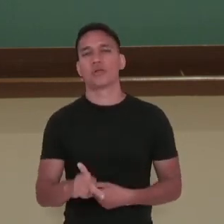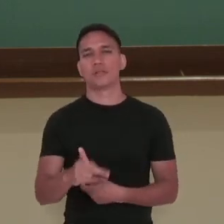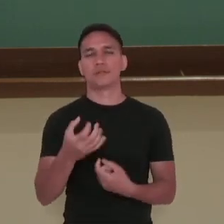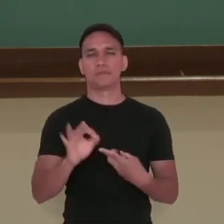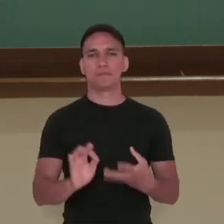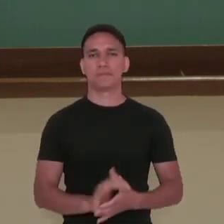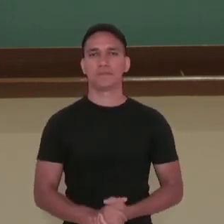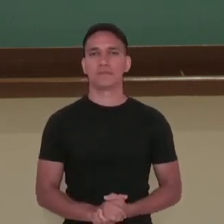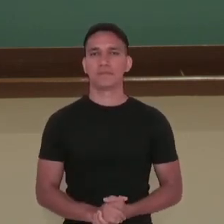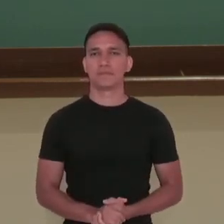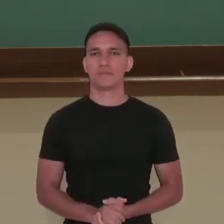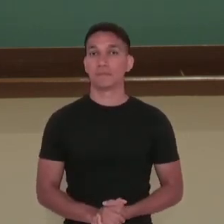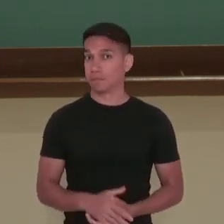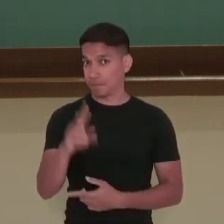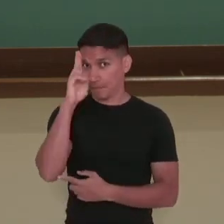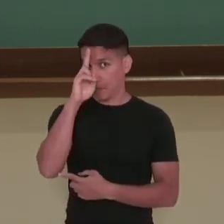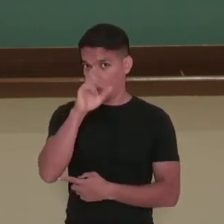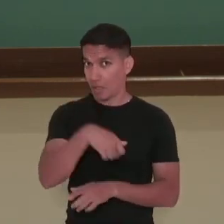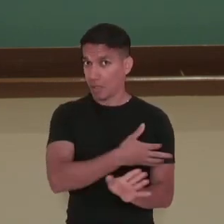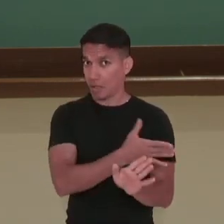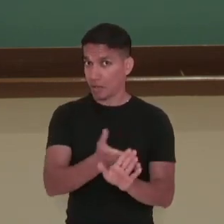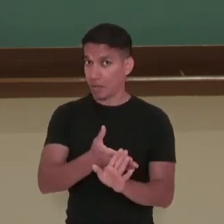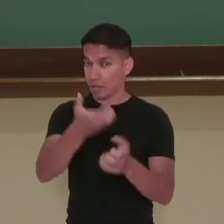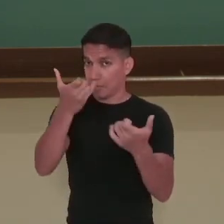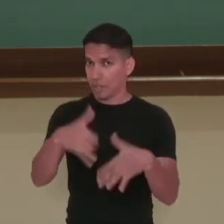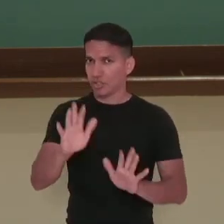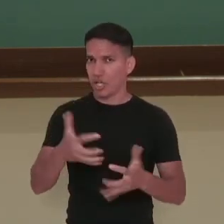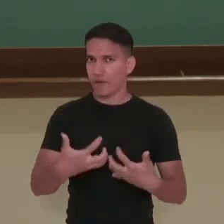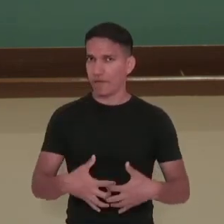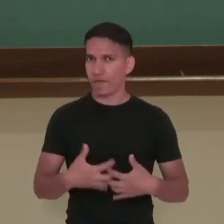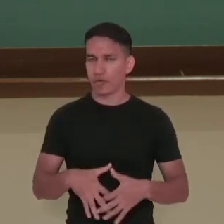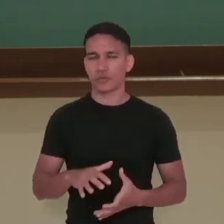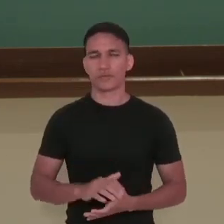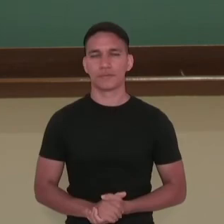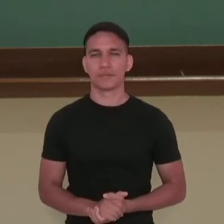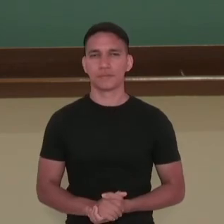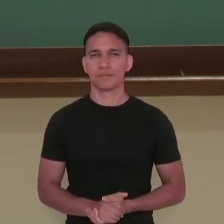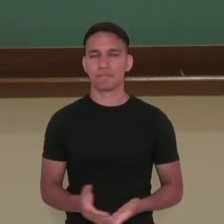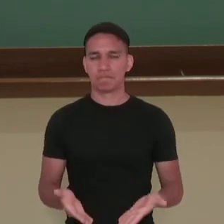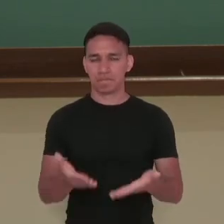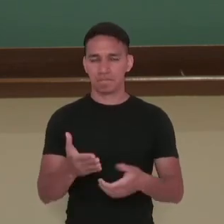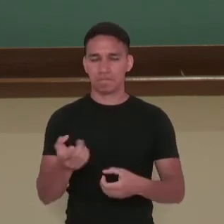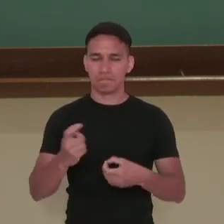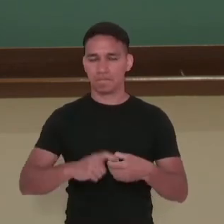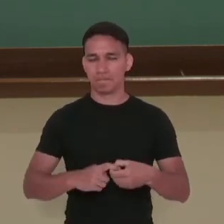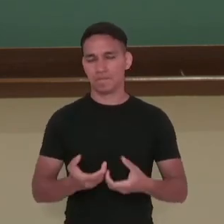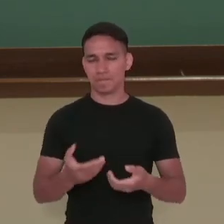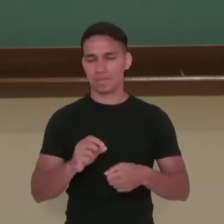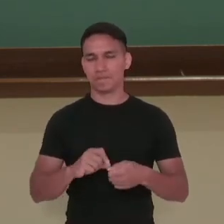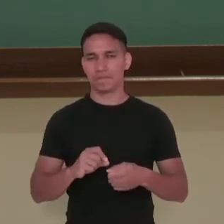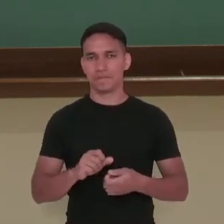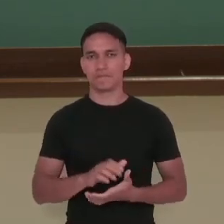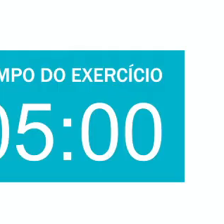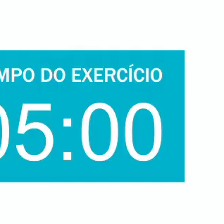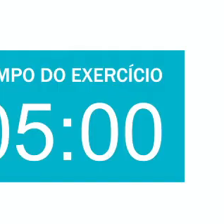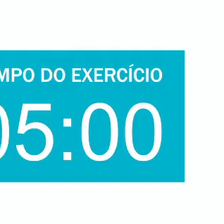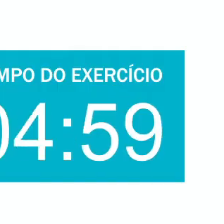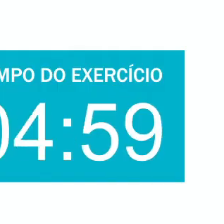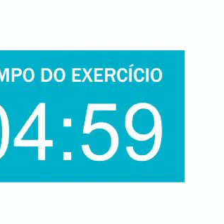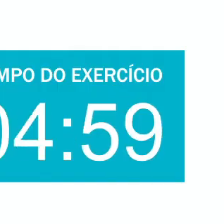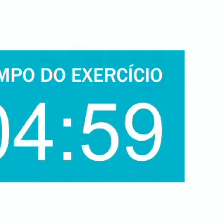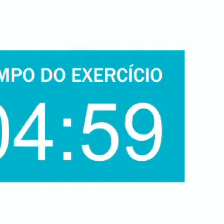correção dessa atividade. Lembre-se que eu mencionei nessa aula o funcionamento dos termômetros. Então, até daqui a pouco com a solução desse exercício.